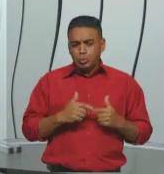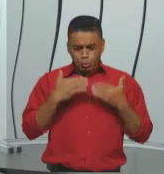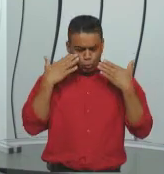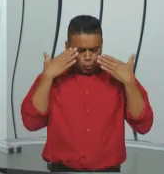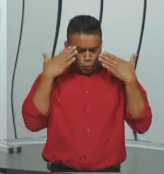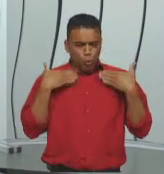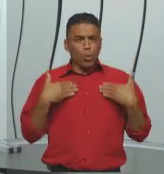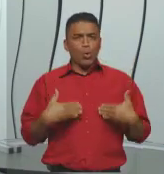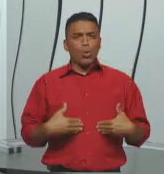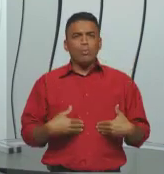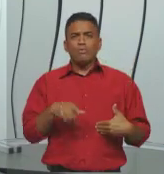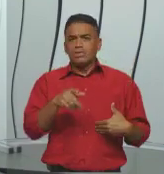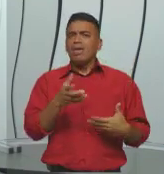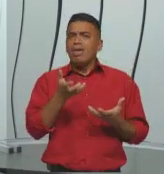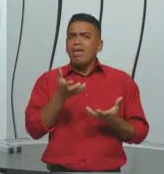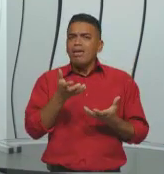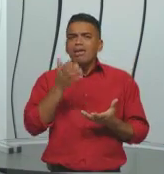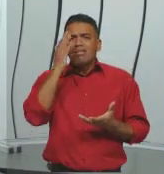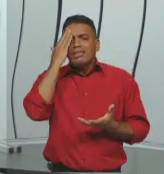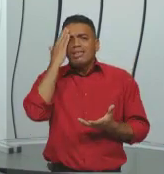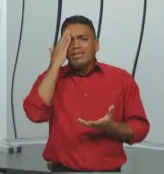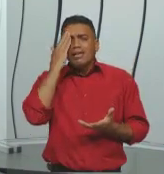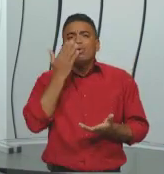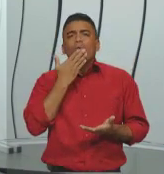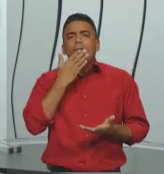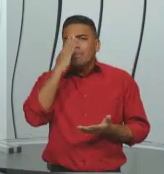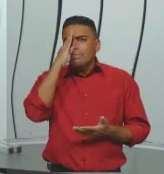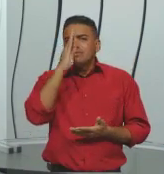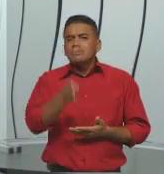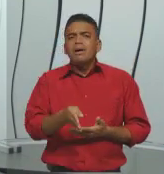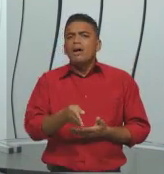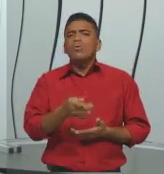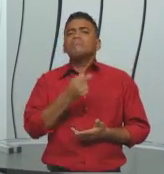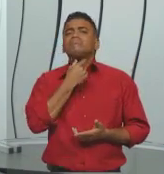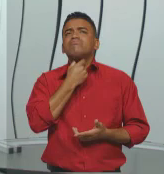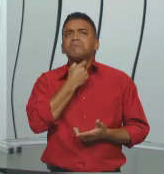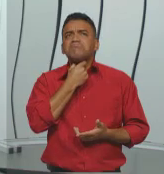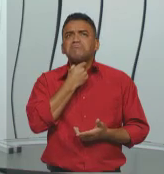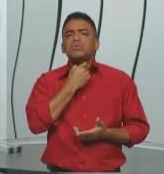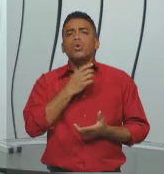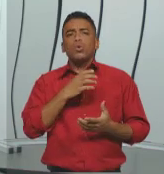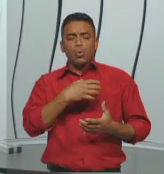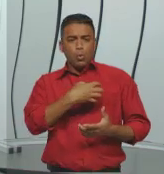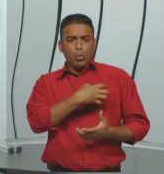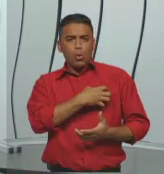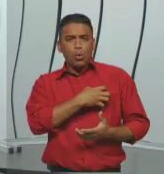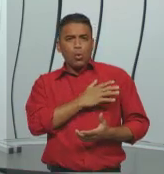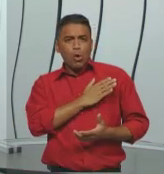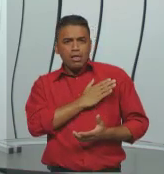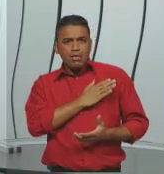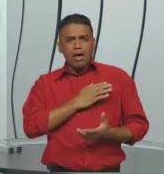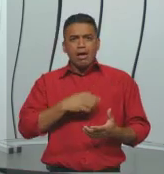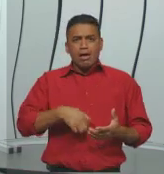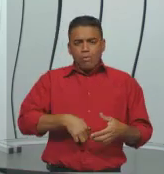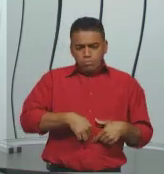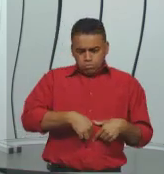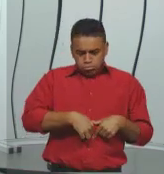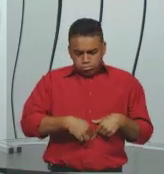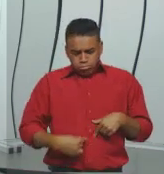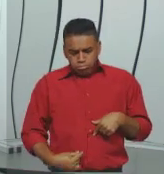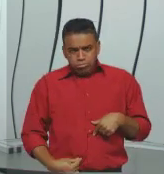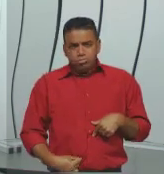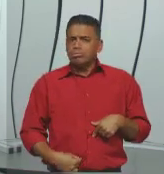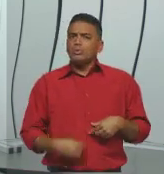que você possa entender onde estão as principais glândulas ou órgãos responsáveis por esse sistema e compreender